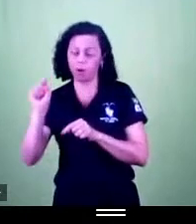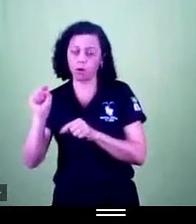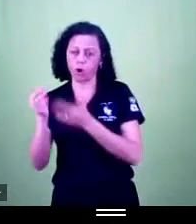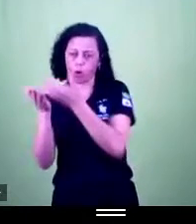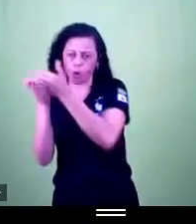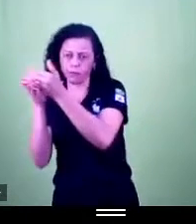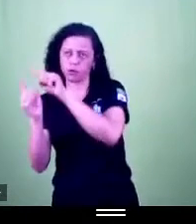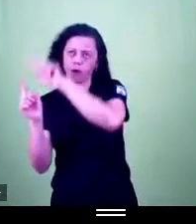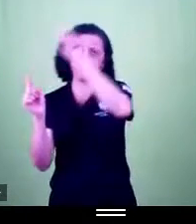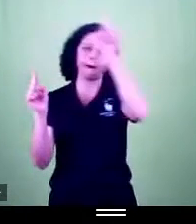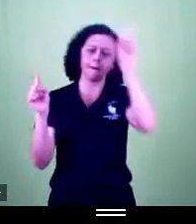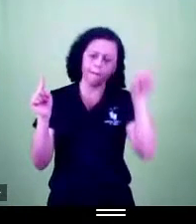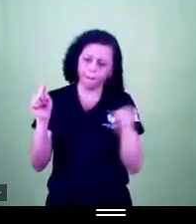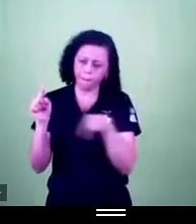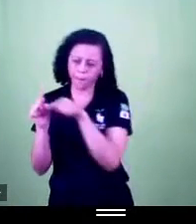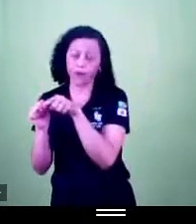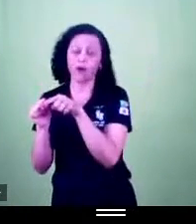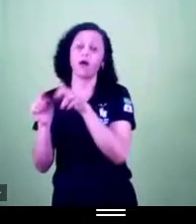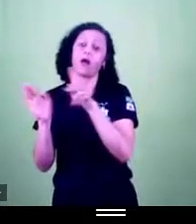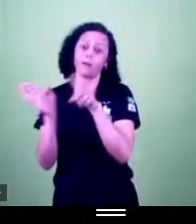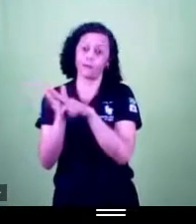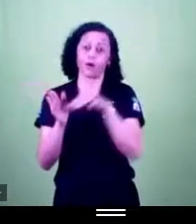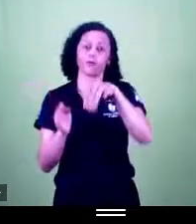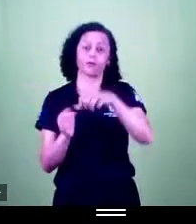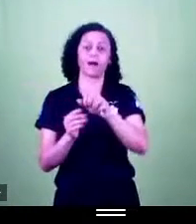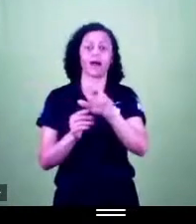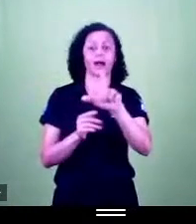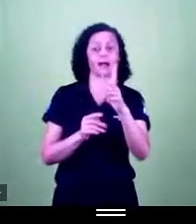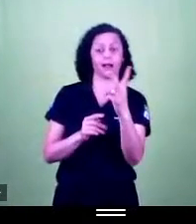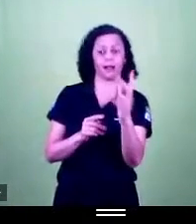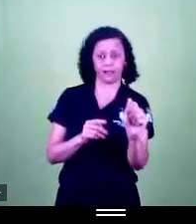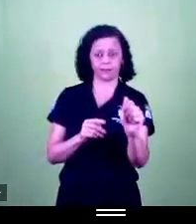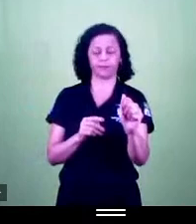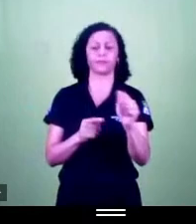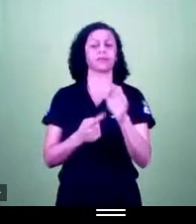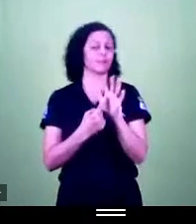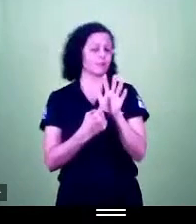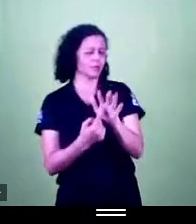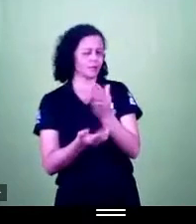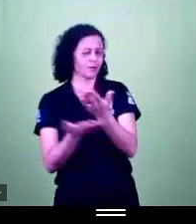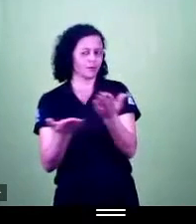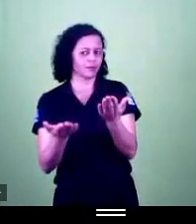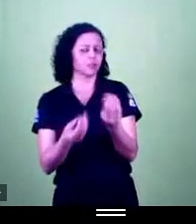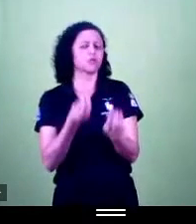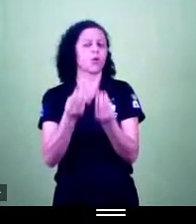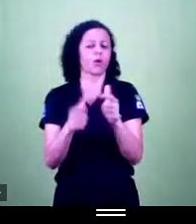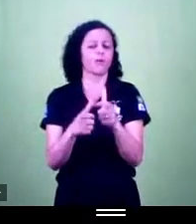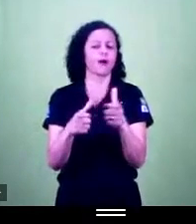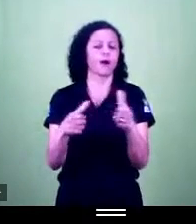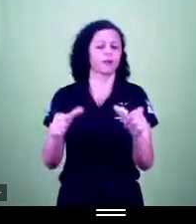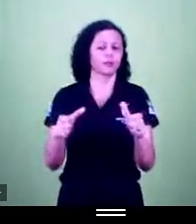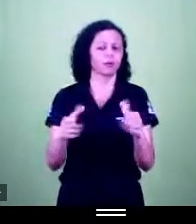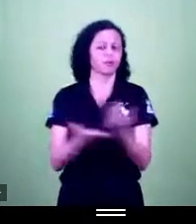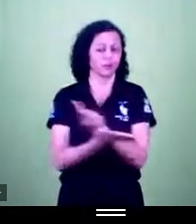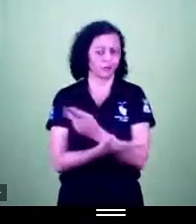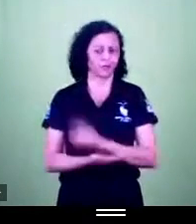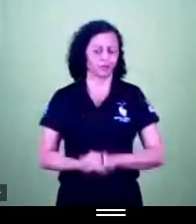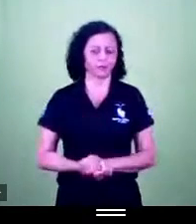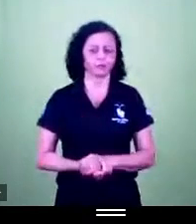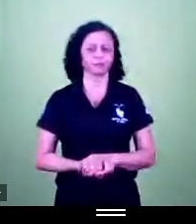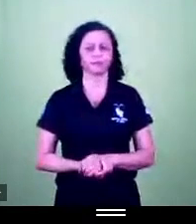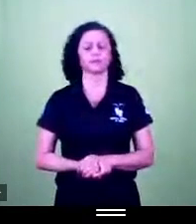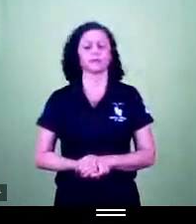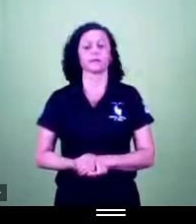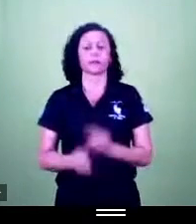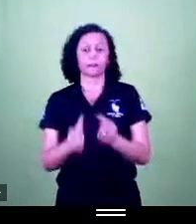tenho o que nós chamamos de malha. Ok? Vamos ver, então, aplicado isso no circuito, como é que funciona, pessoal? Olha só, primeiro conceito de nó